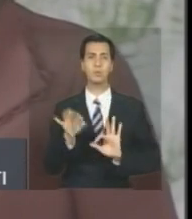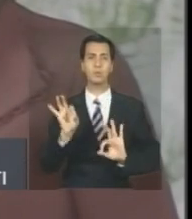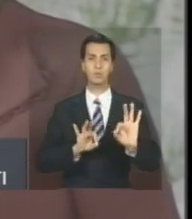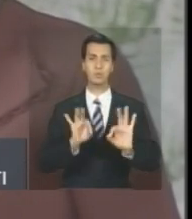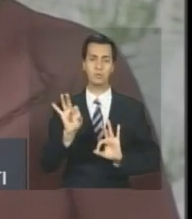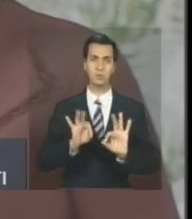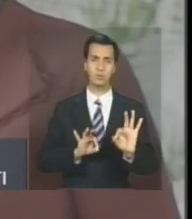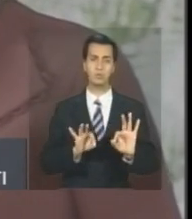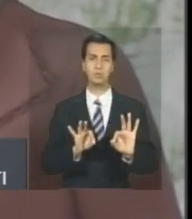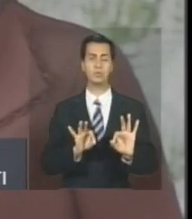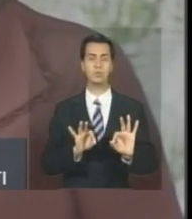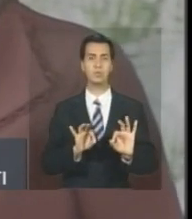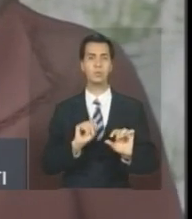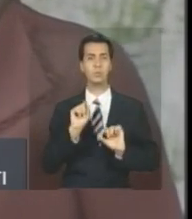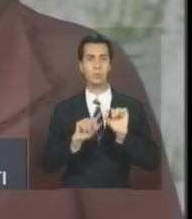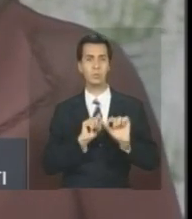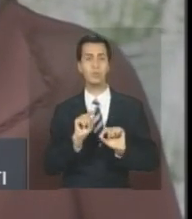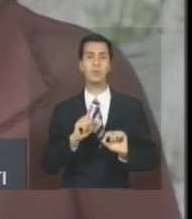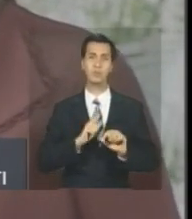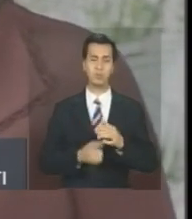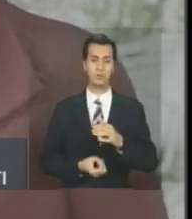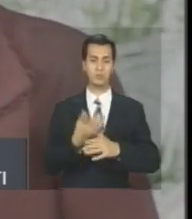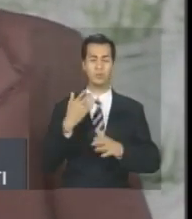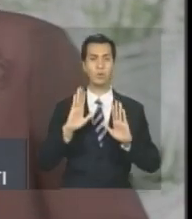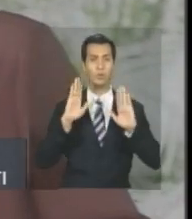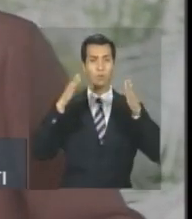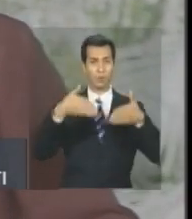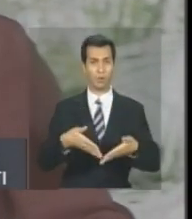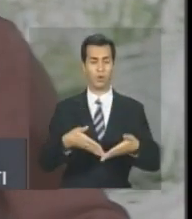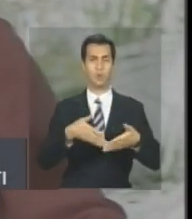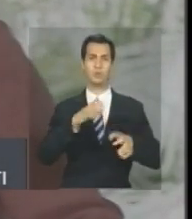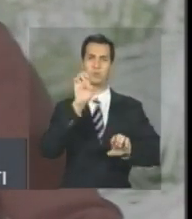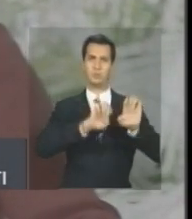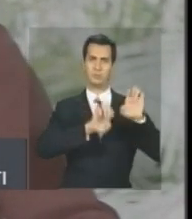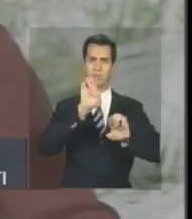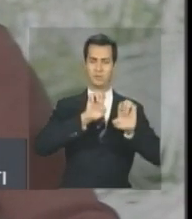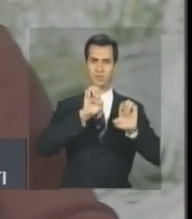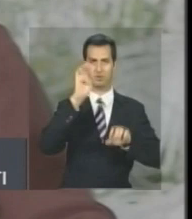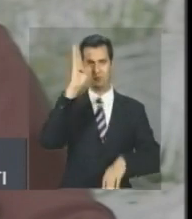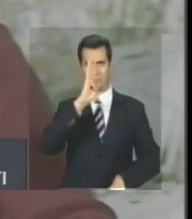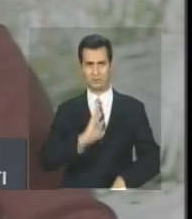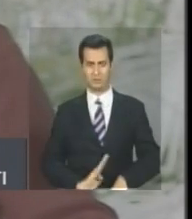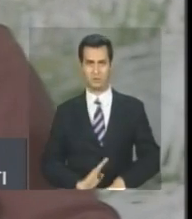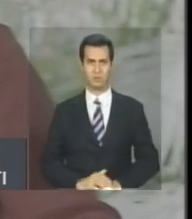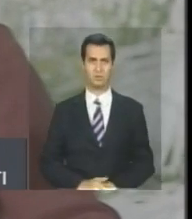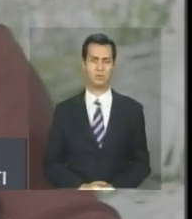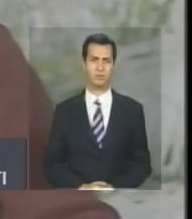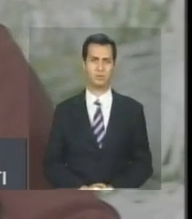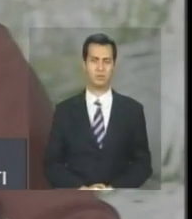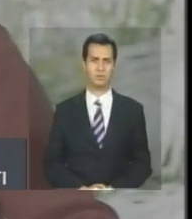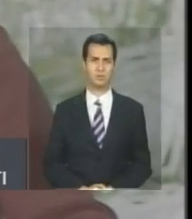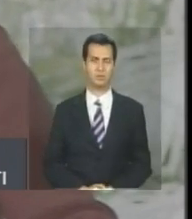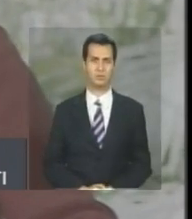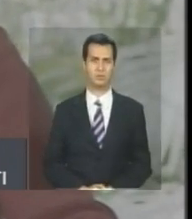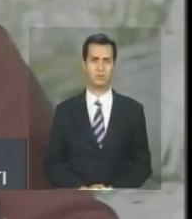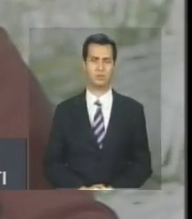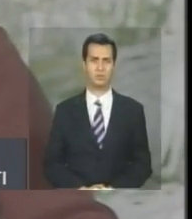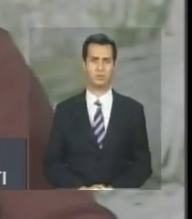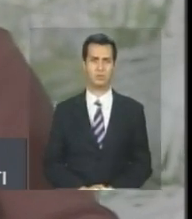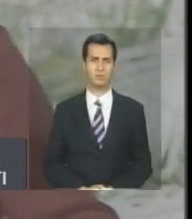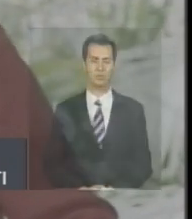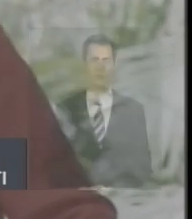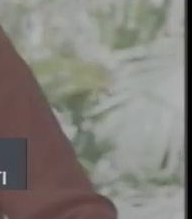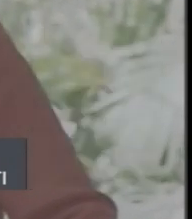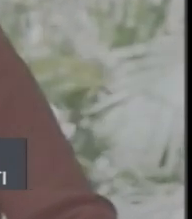organização de um fórum de empresários brasileiros. Isso se expressa pela organização de um fórum de chefes de empresas